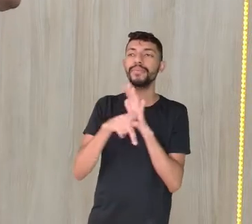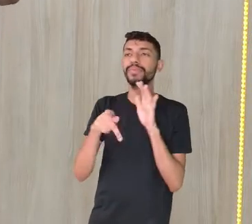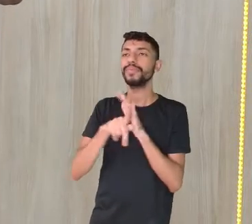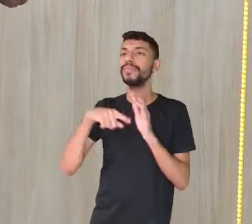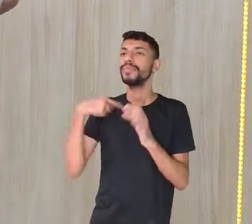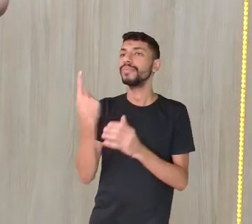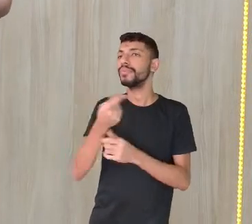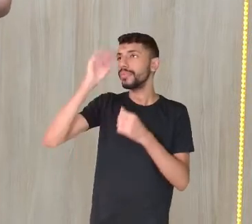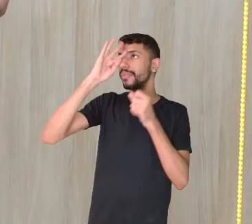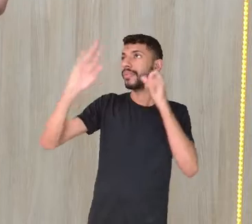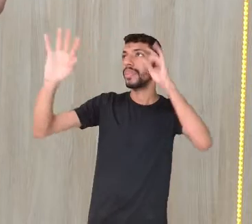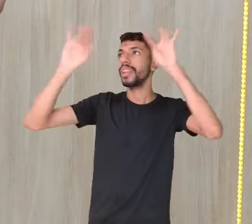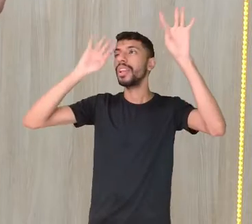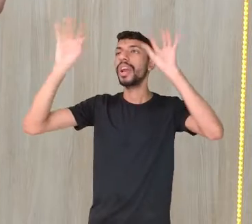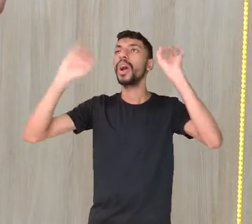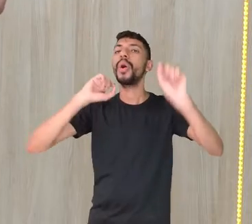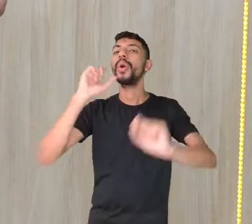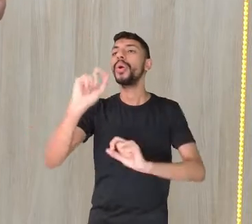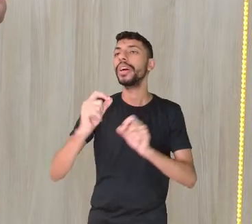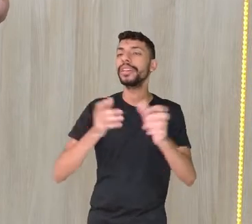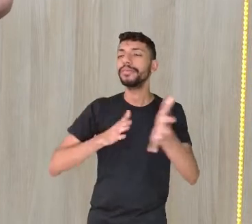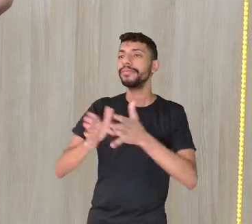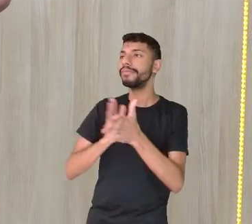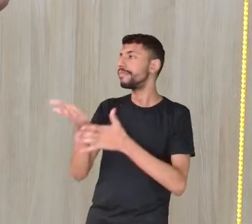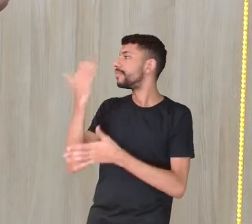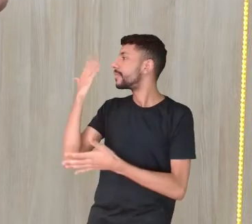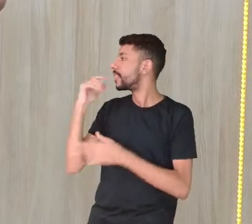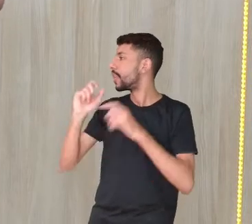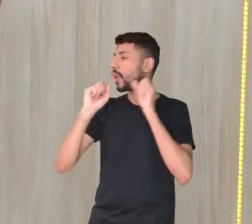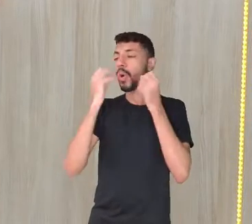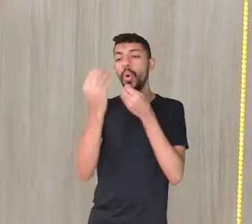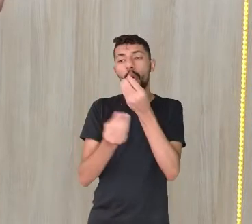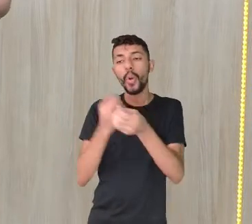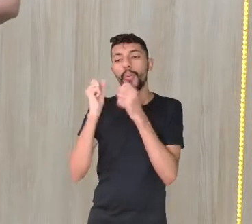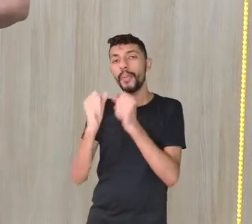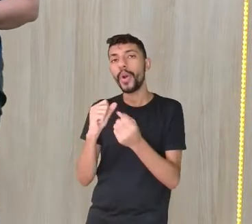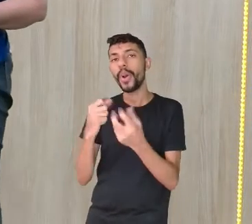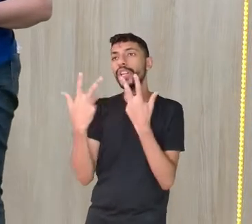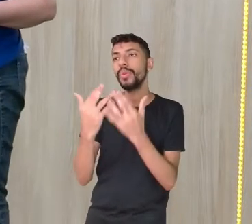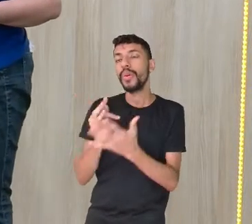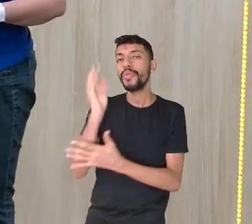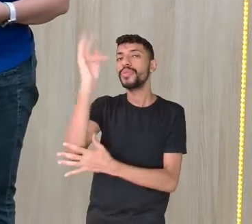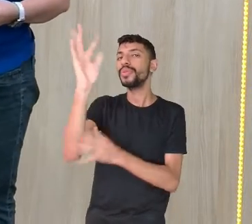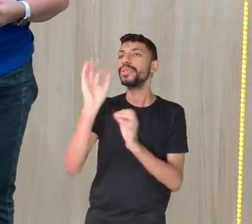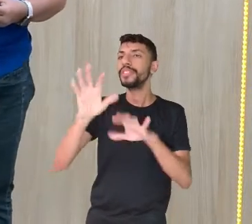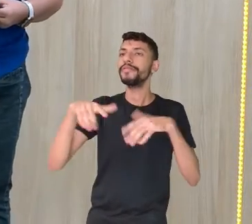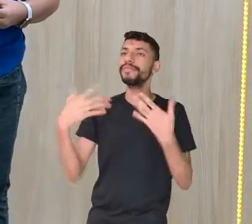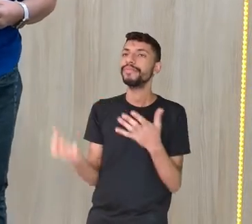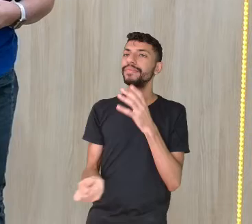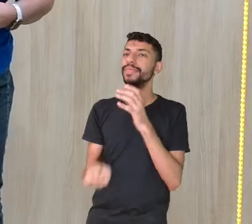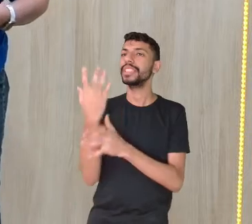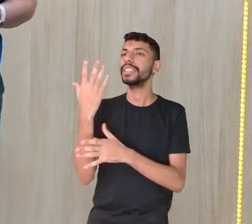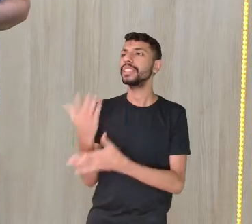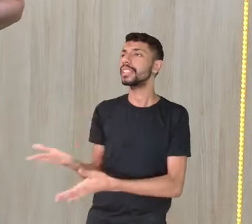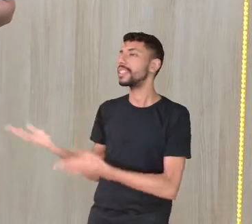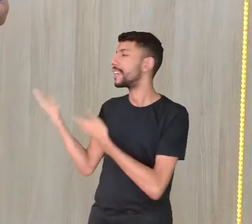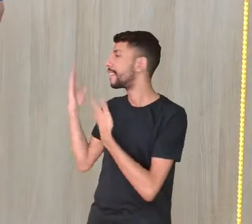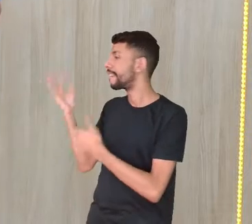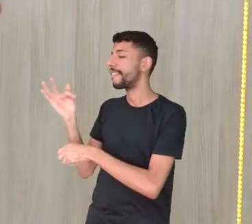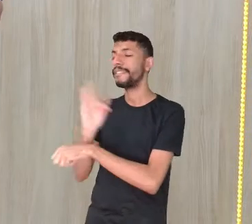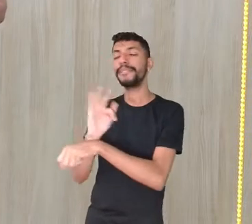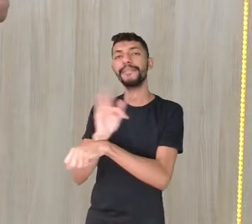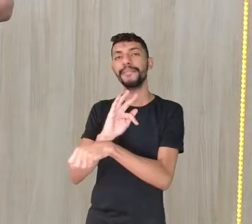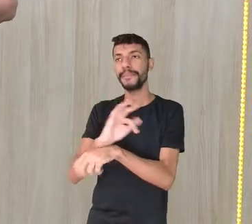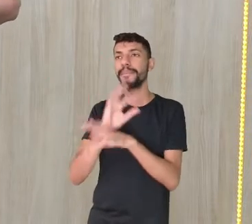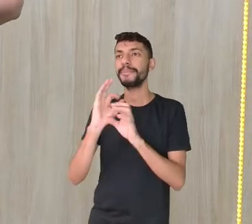o imaginário nosso, na época, o que poderia ser no futuro. E eles criaram esses filmes,